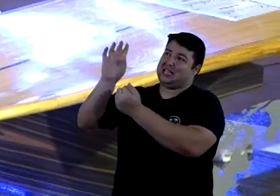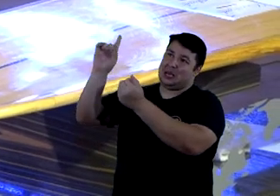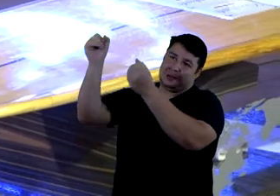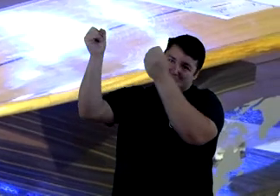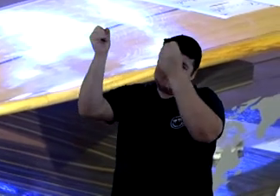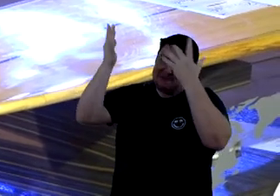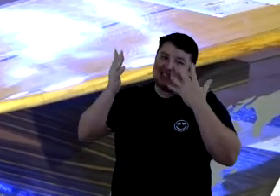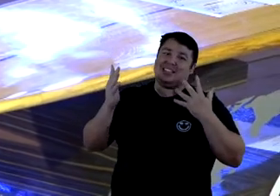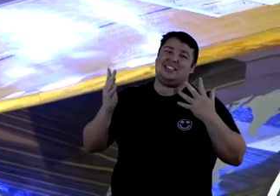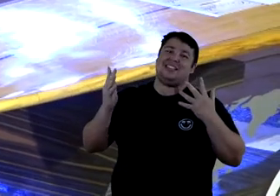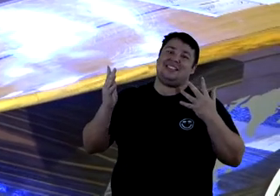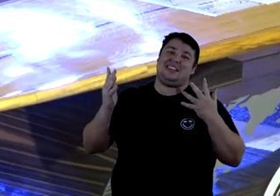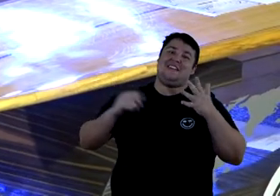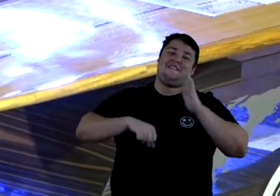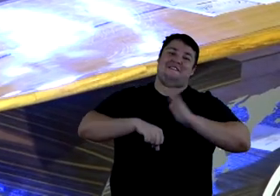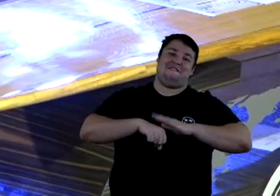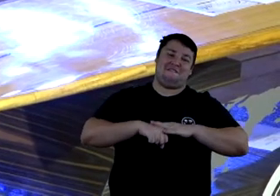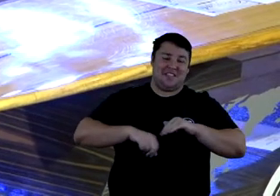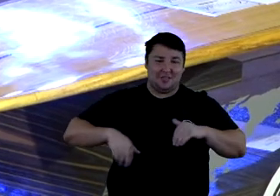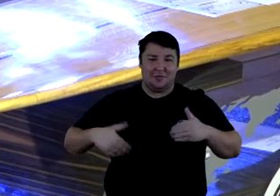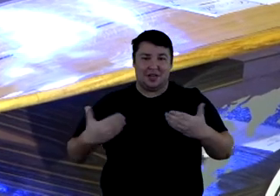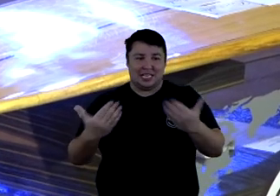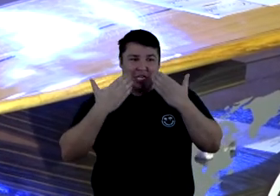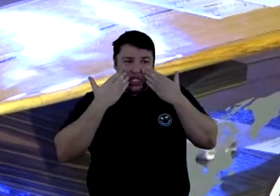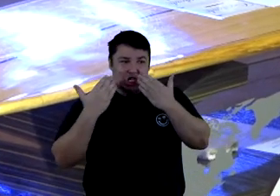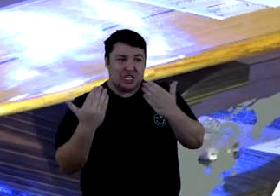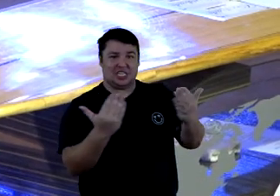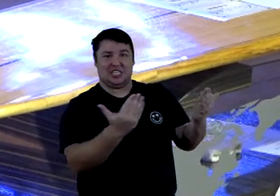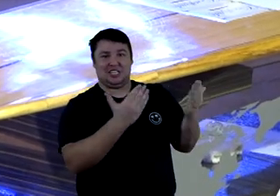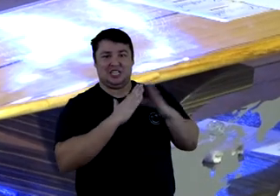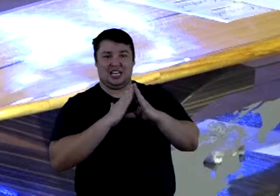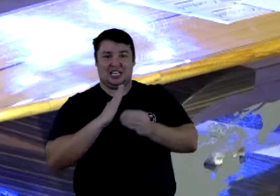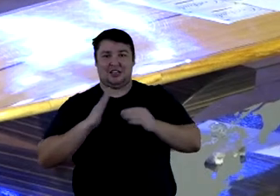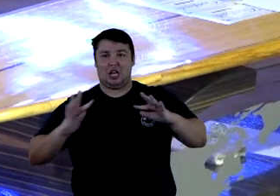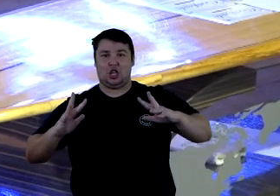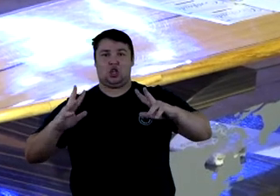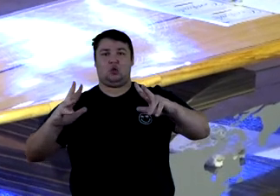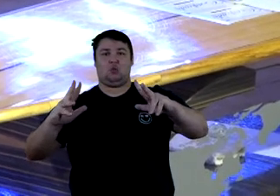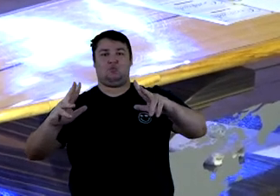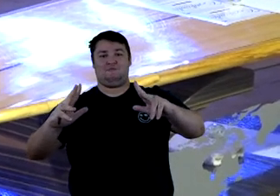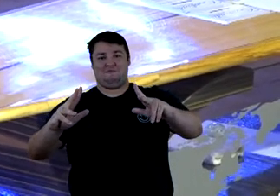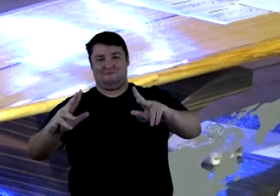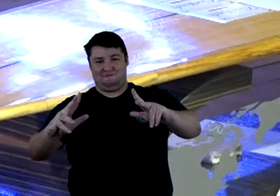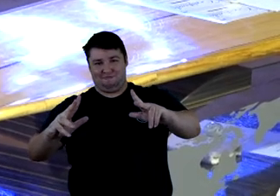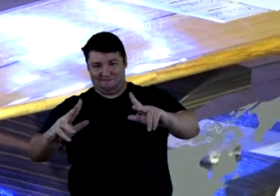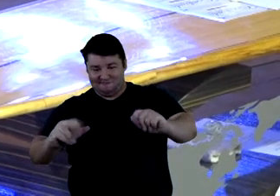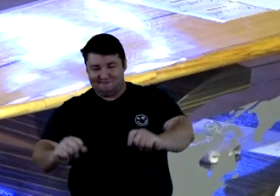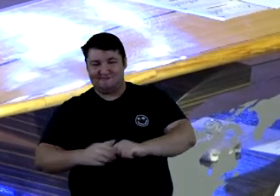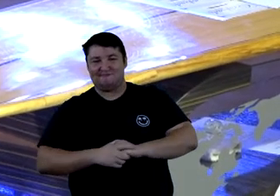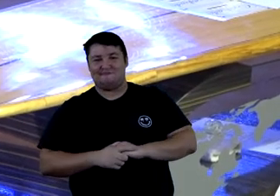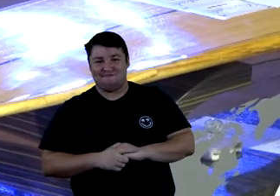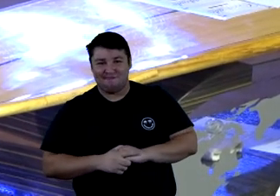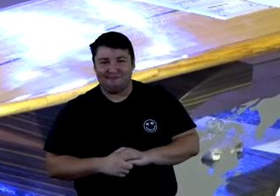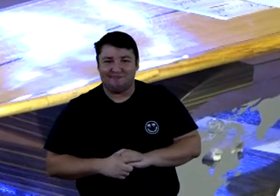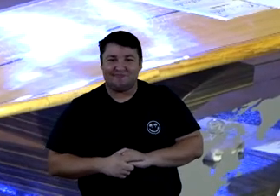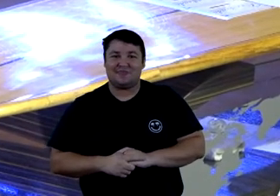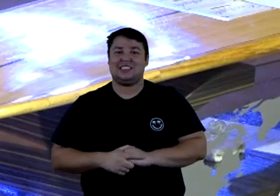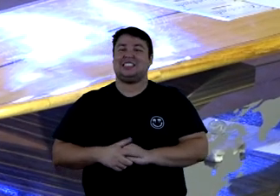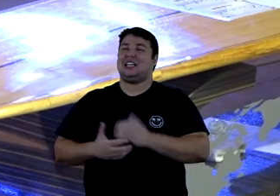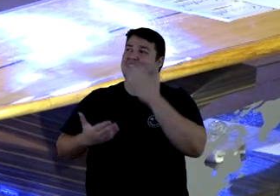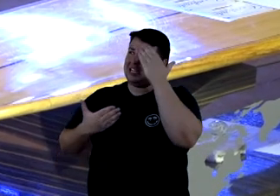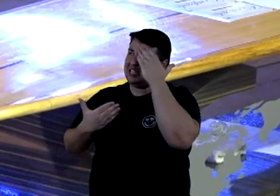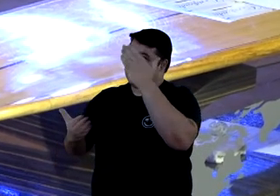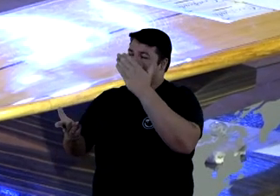bênção, que é feito aqui, mediante a Tua igreja e a todo mundo espiritual, Pai. Te agradecemos pelo privilégio de